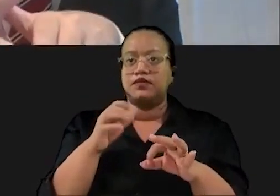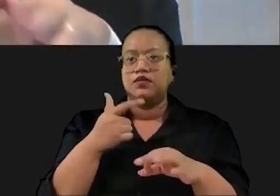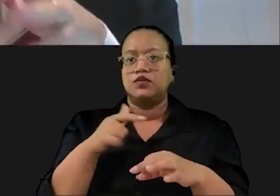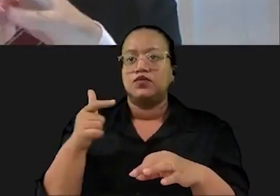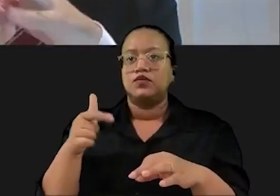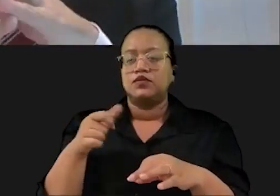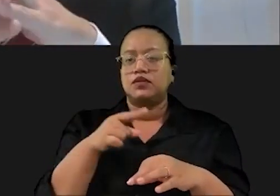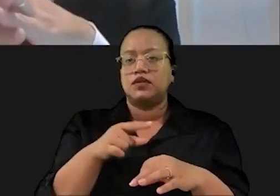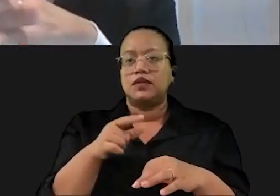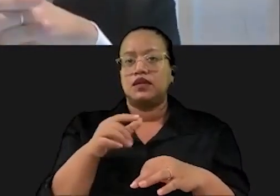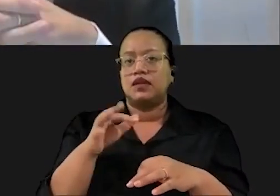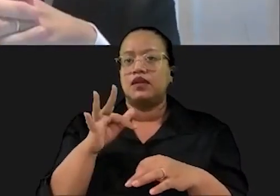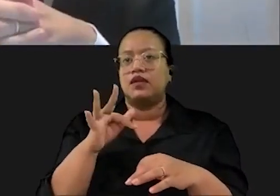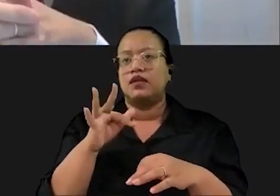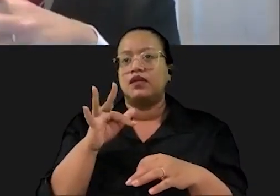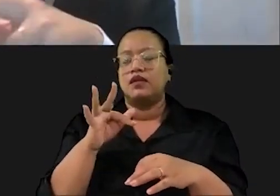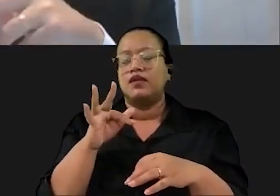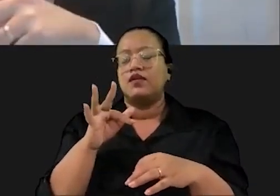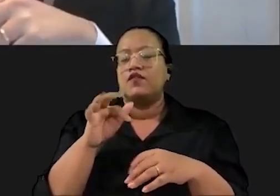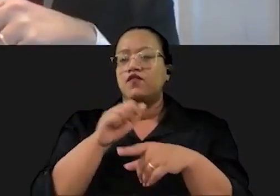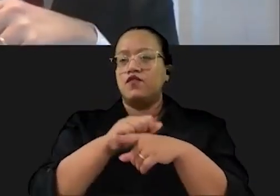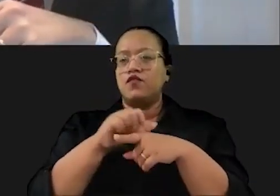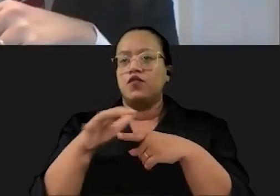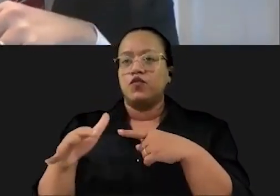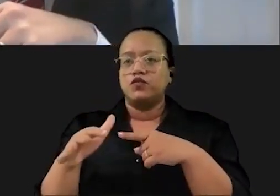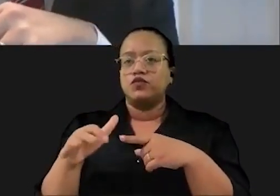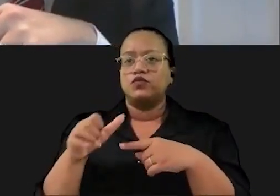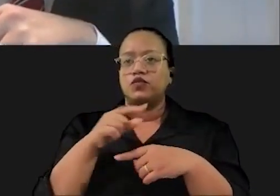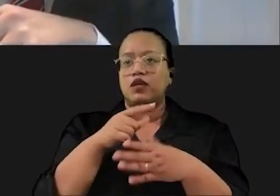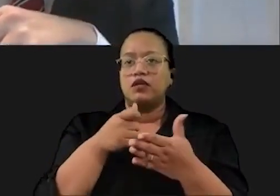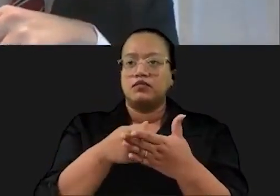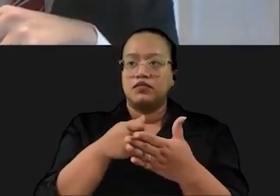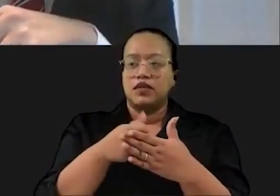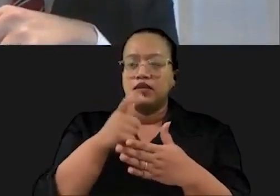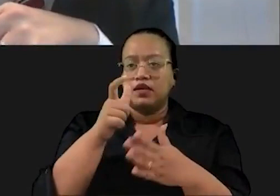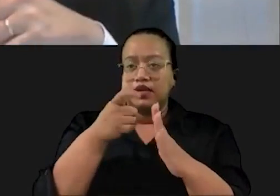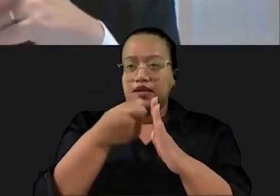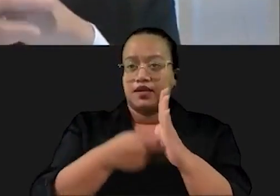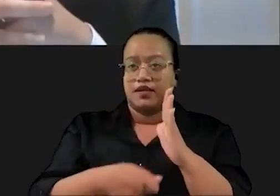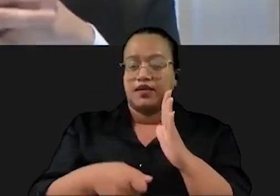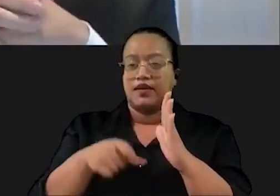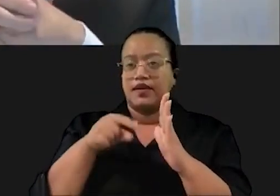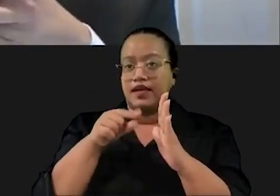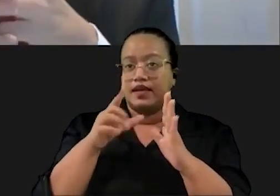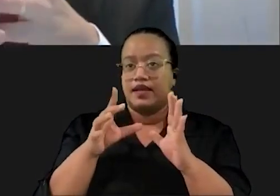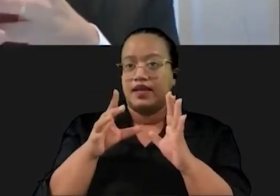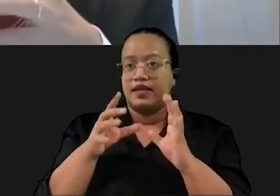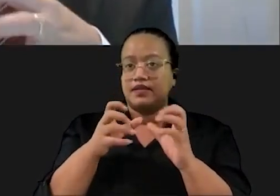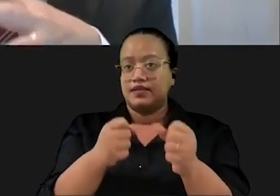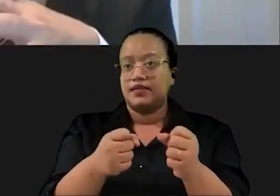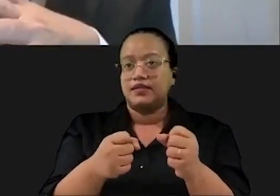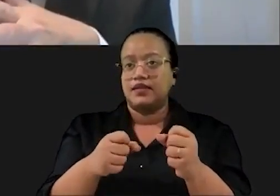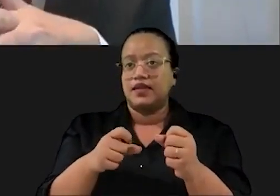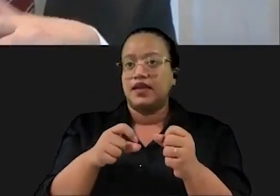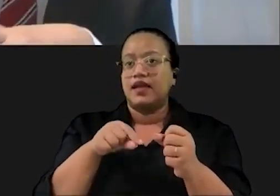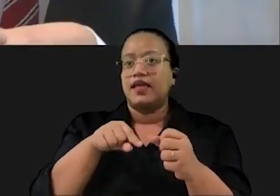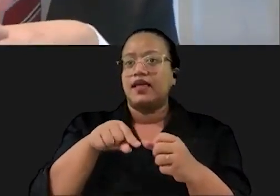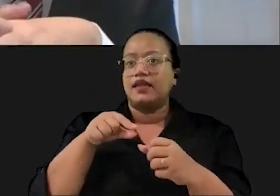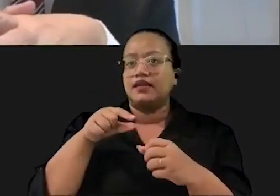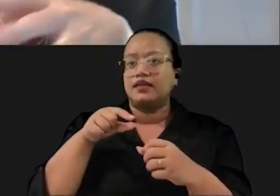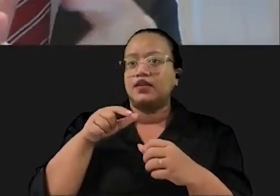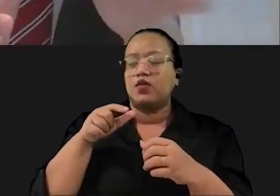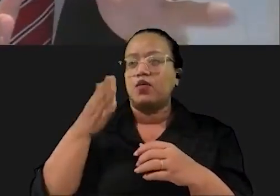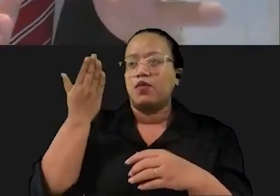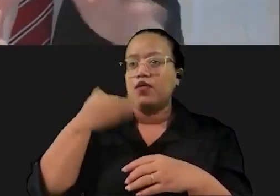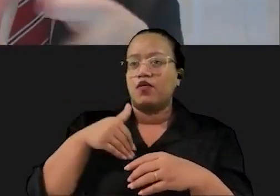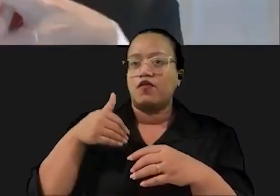ela adere, ela renuncia à faculdade de produzir a sua prova em audiência. Isso traz inúmeras vantagens,